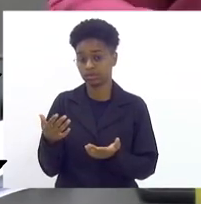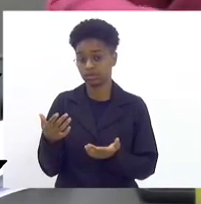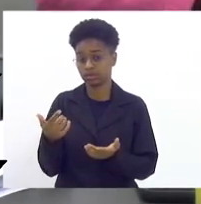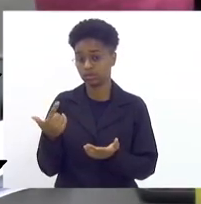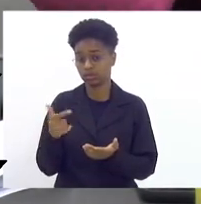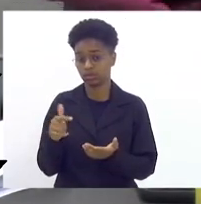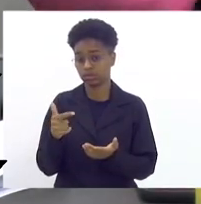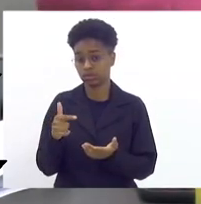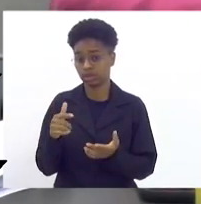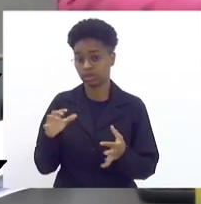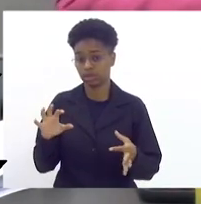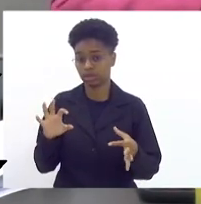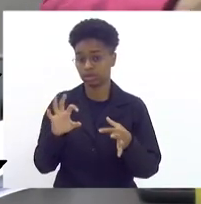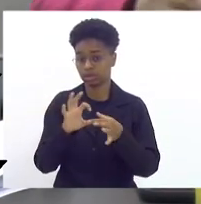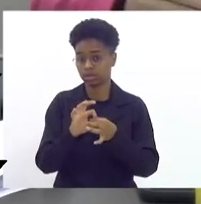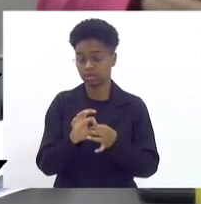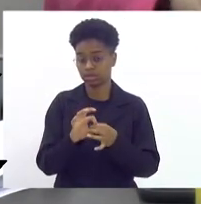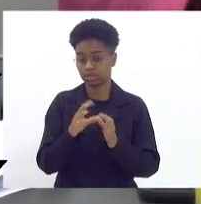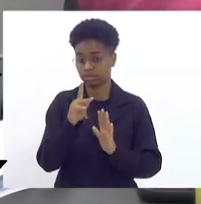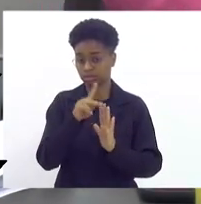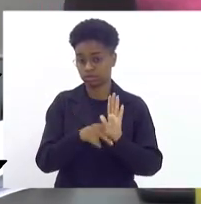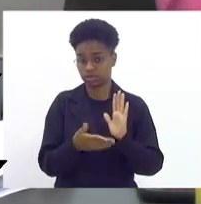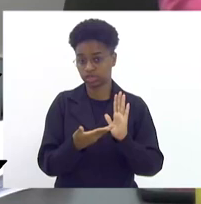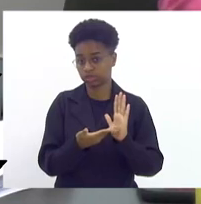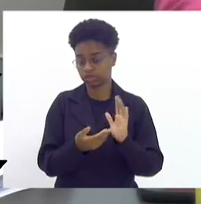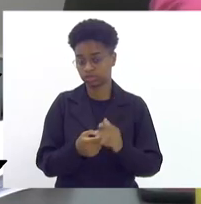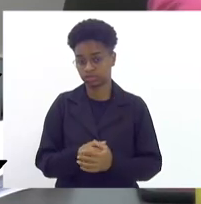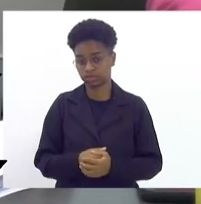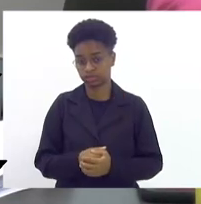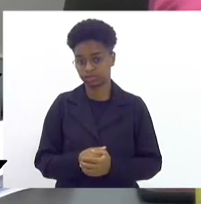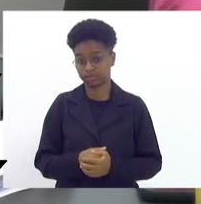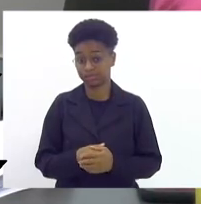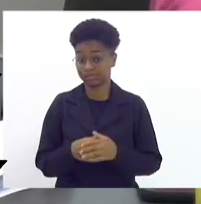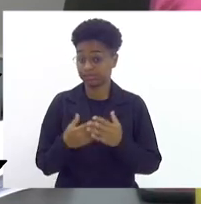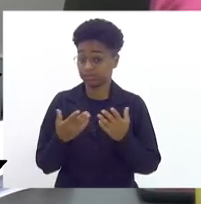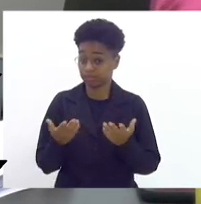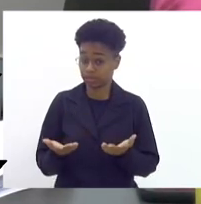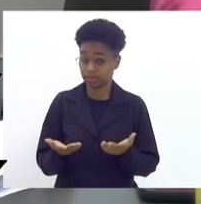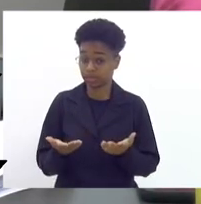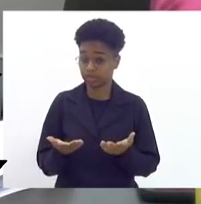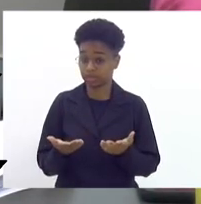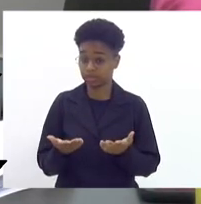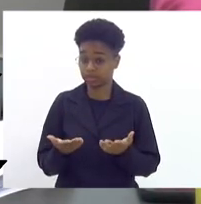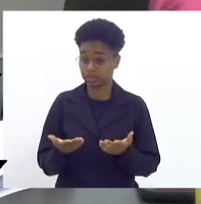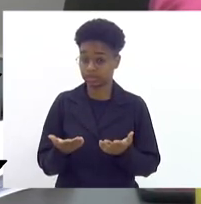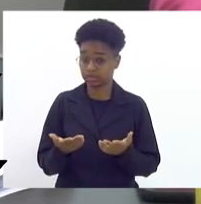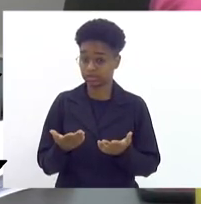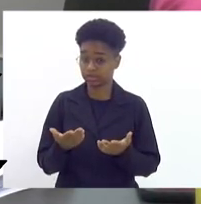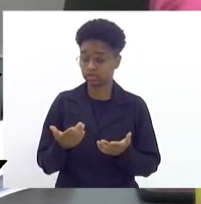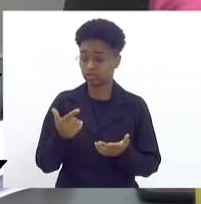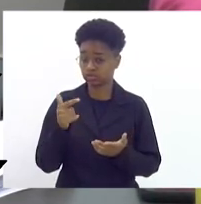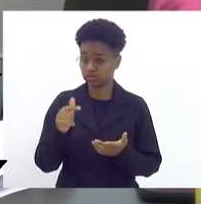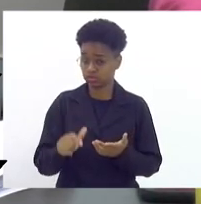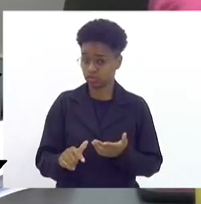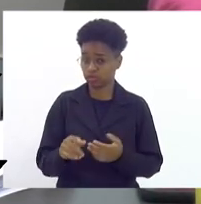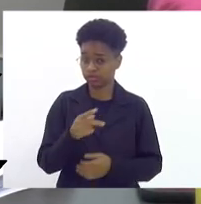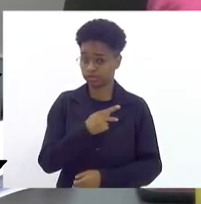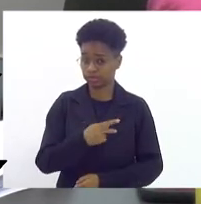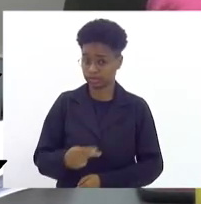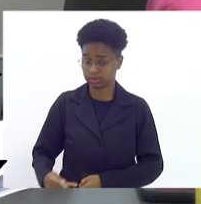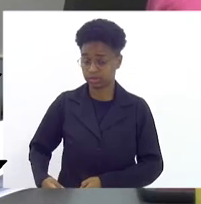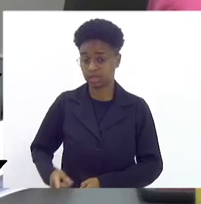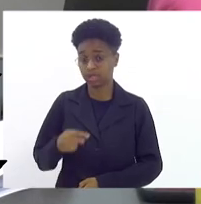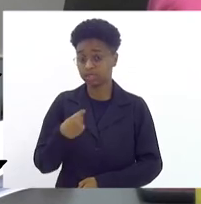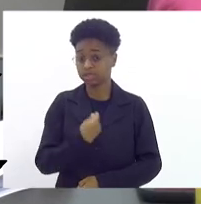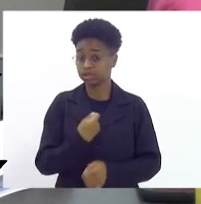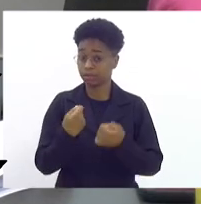ao presente projeto. Então, e cada vez mais, senhor presidente, a gente